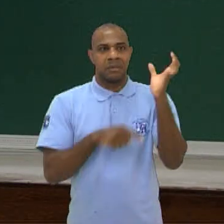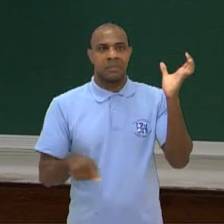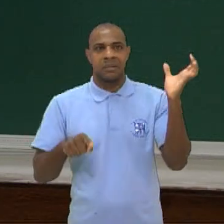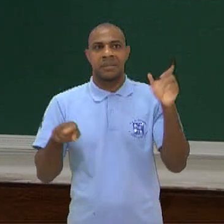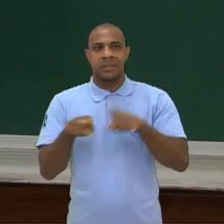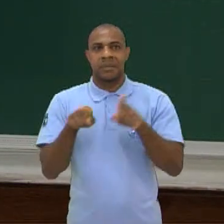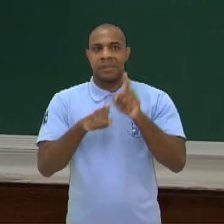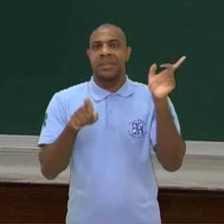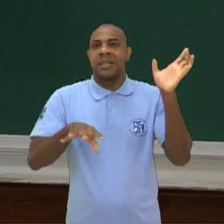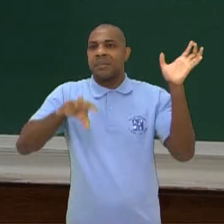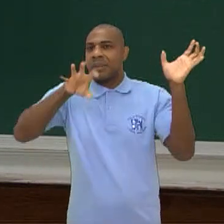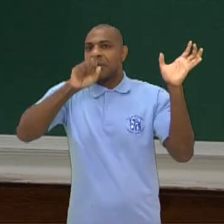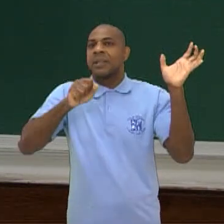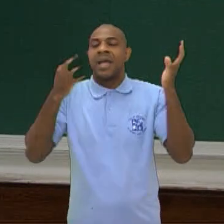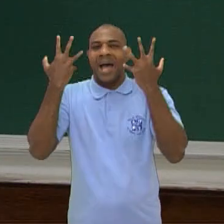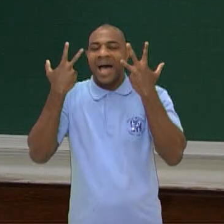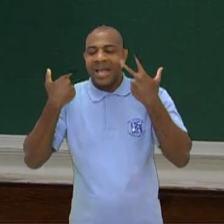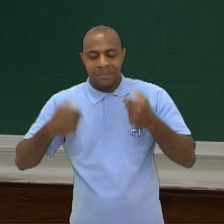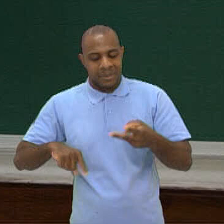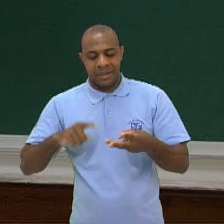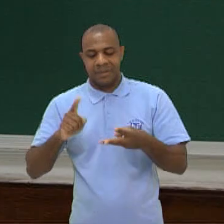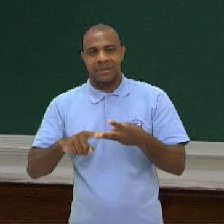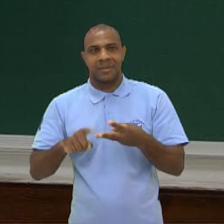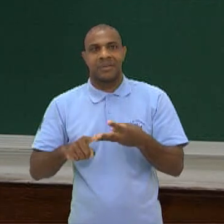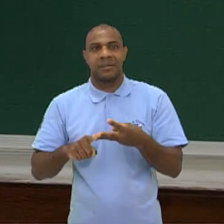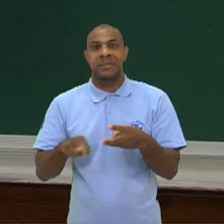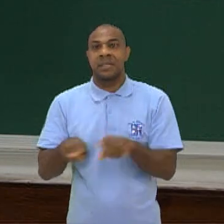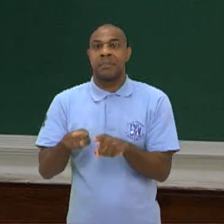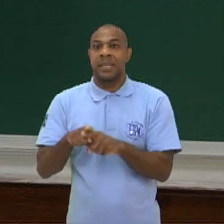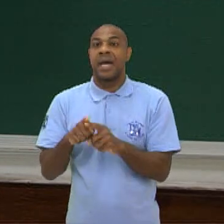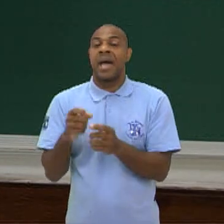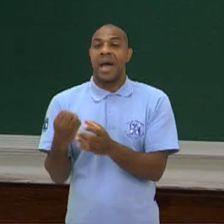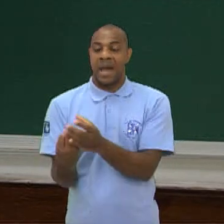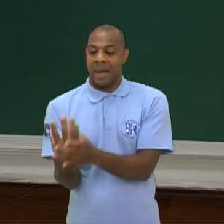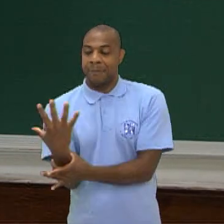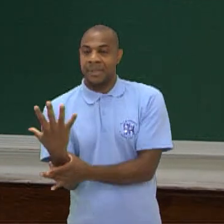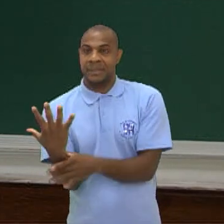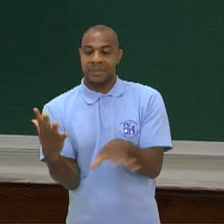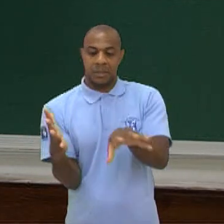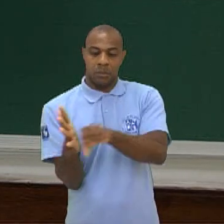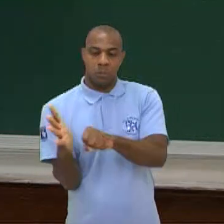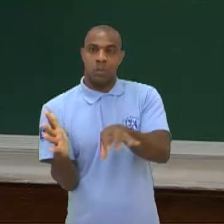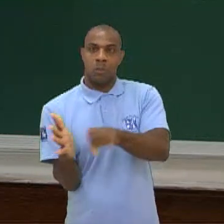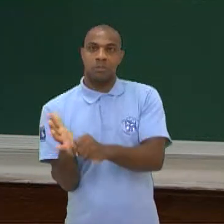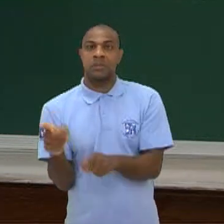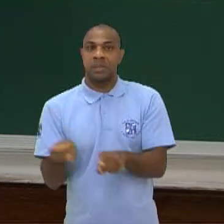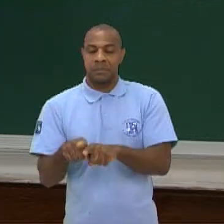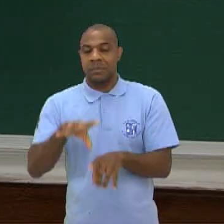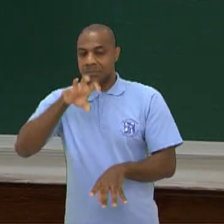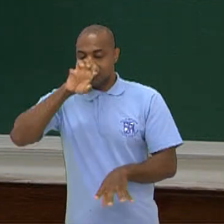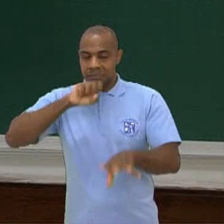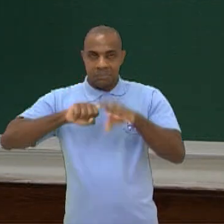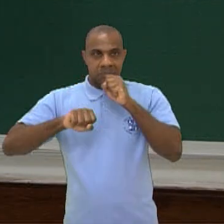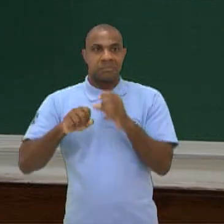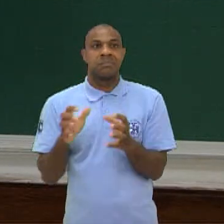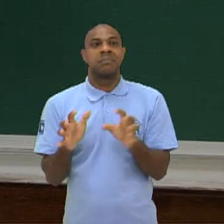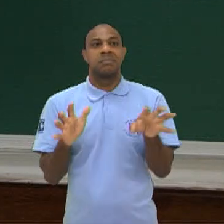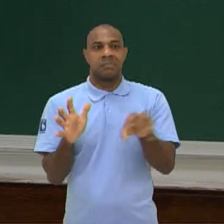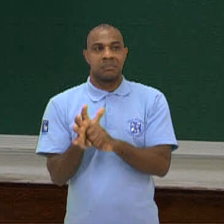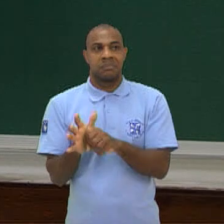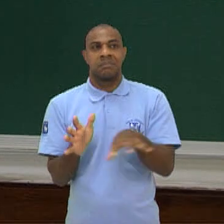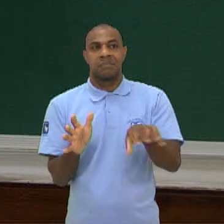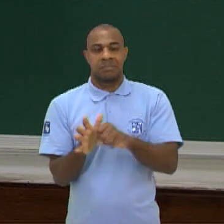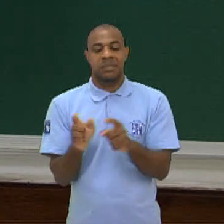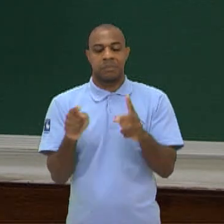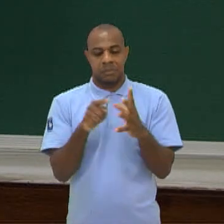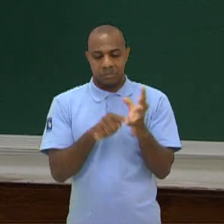na combustão. É consumido a própria planta consome, porque ela também respira. Isso é importante saber, tá? E depois, novamente,